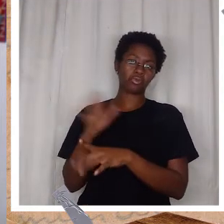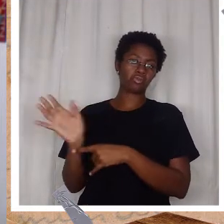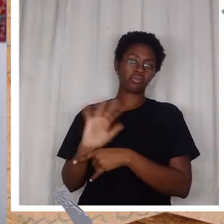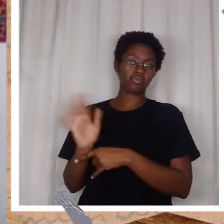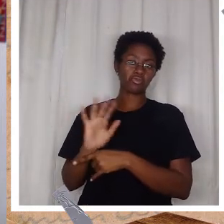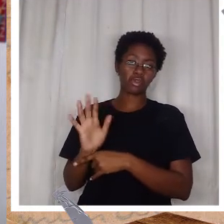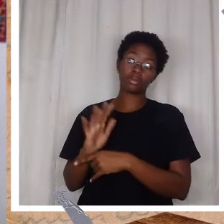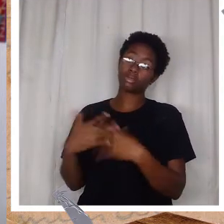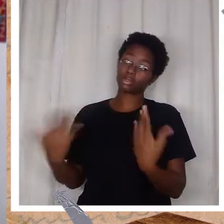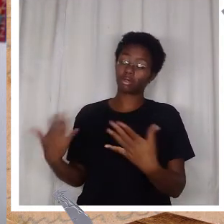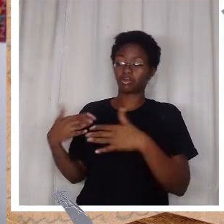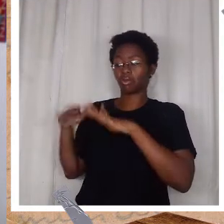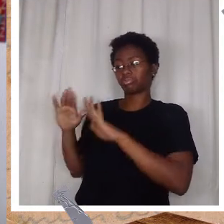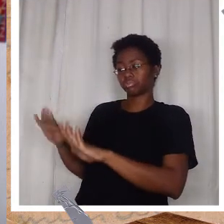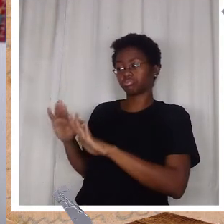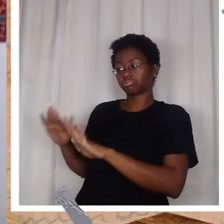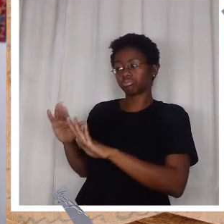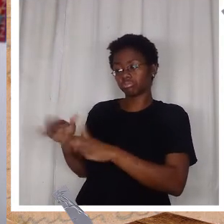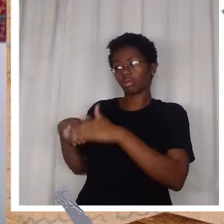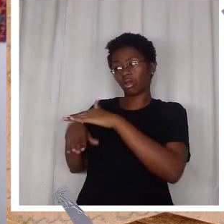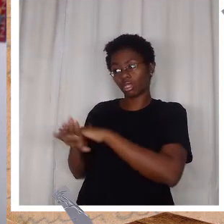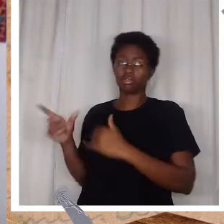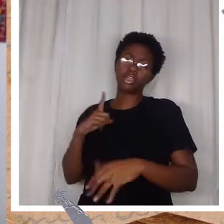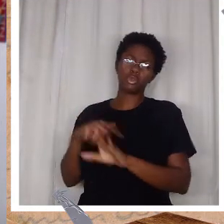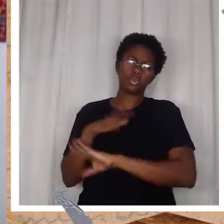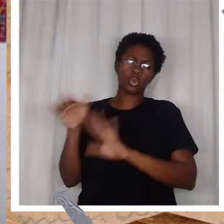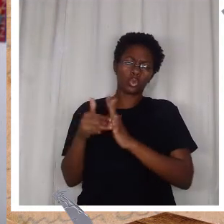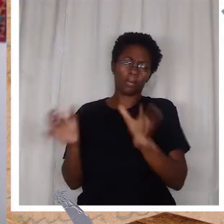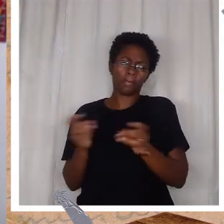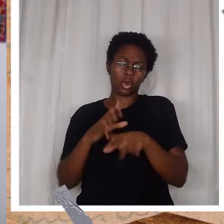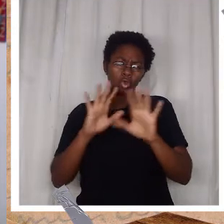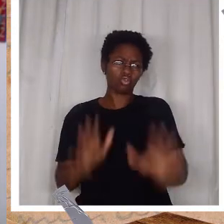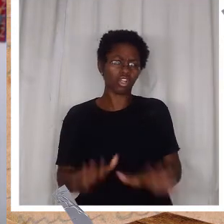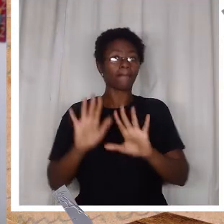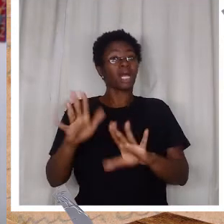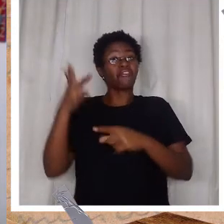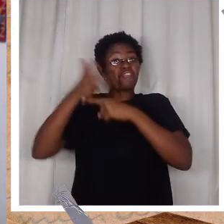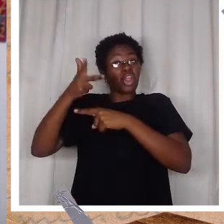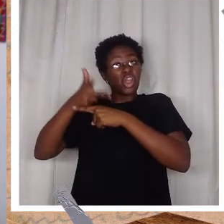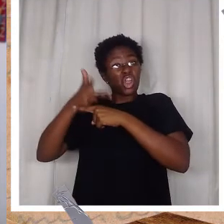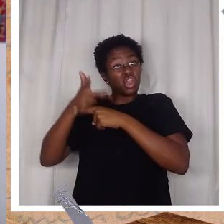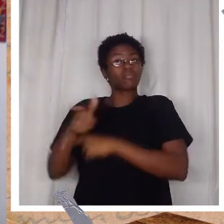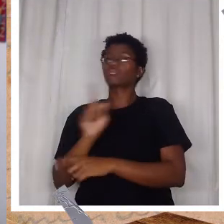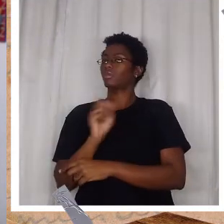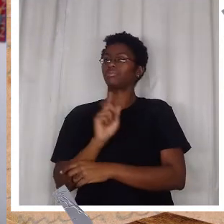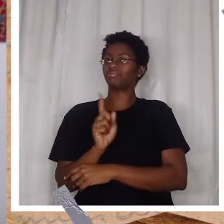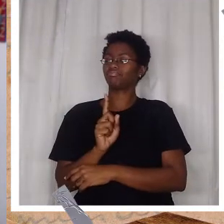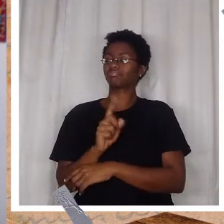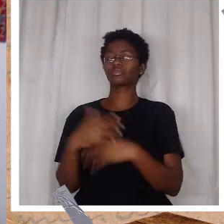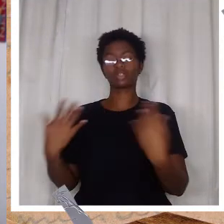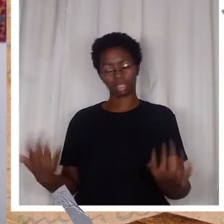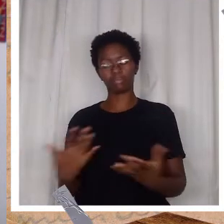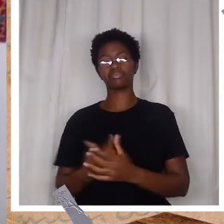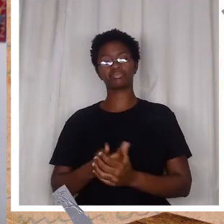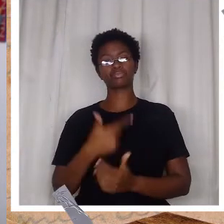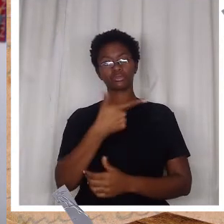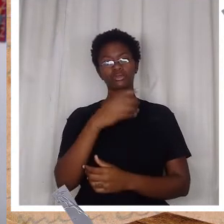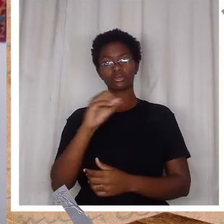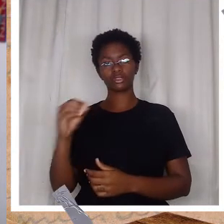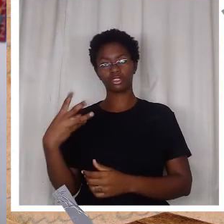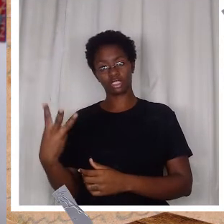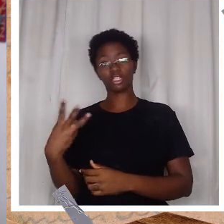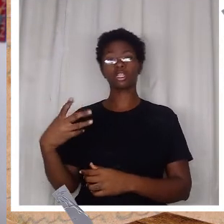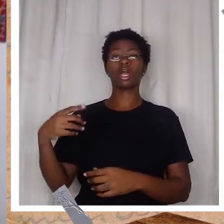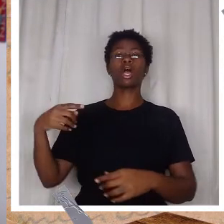projeto ficou amortecido, embora tenha um roteiro, tudo bonitinho. Em 2003 surgiu essa oportunidade de fazer o Herói de Todo